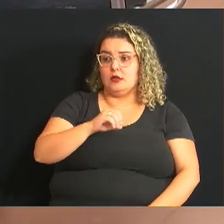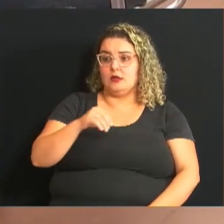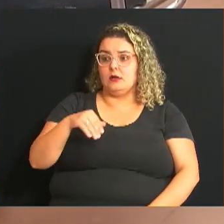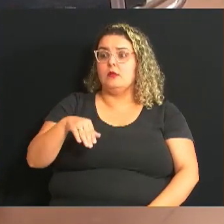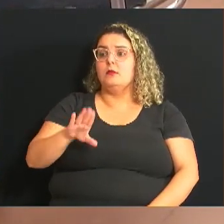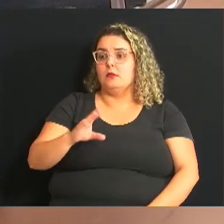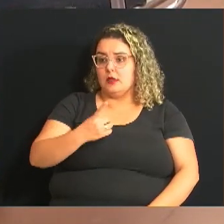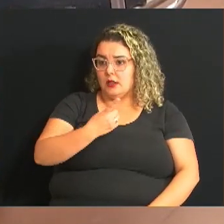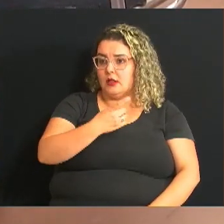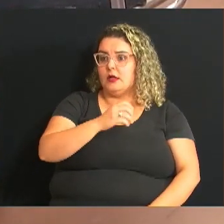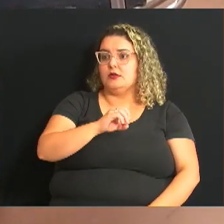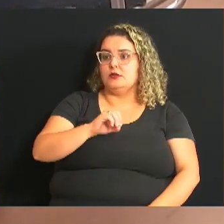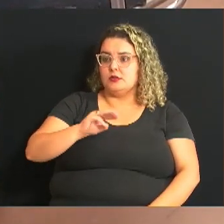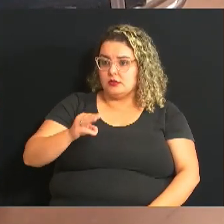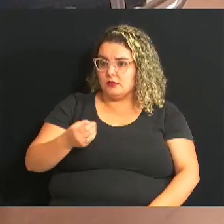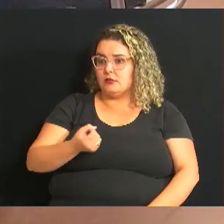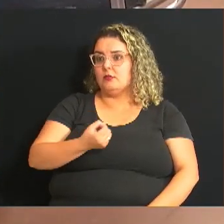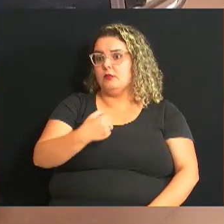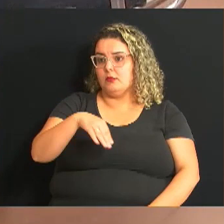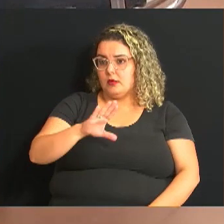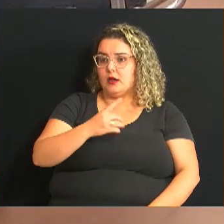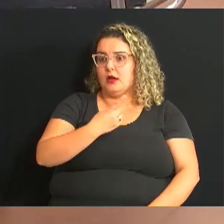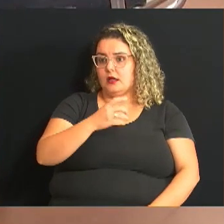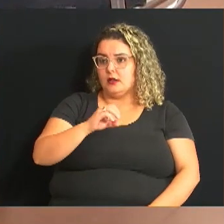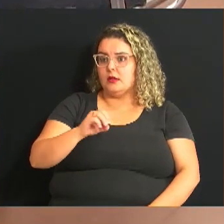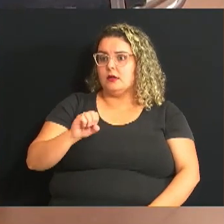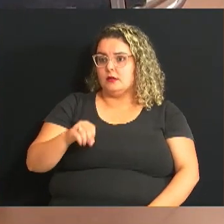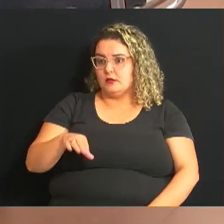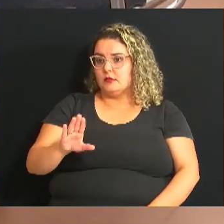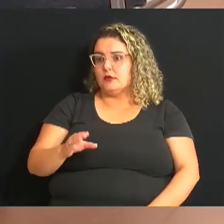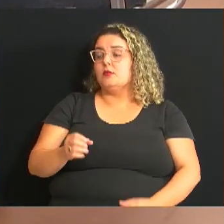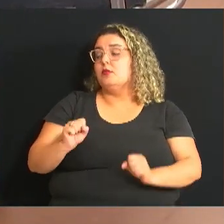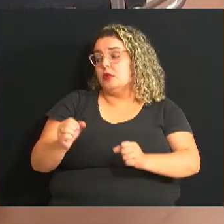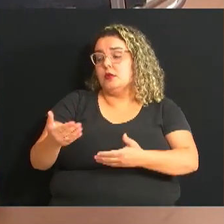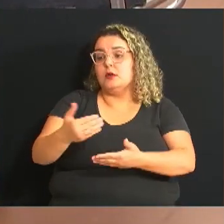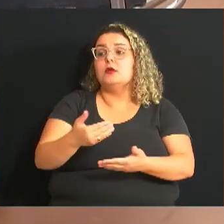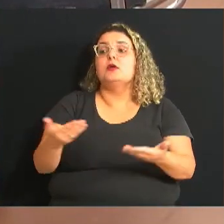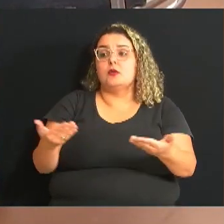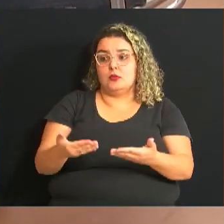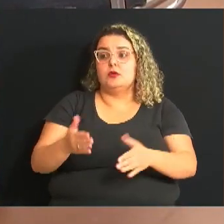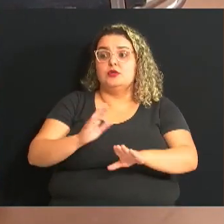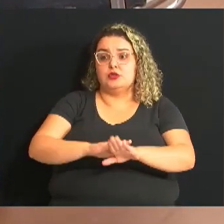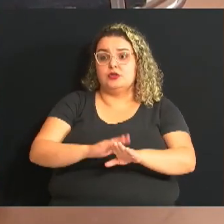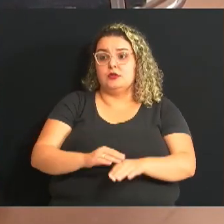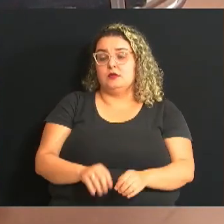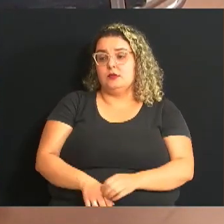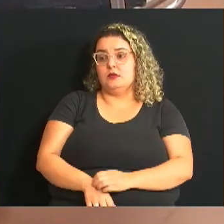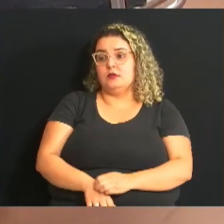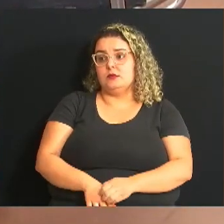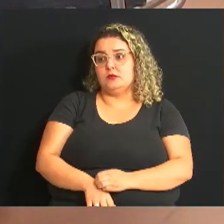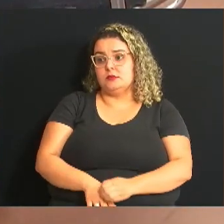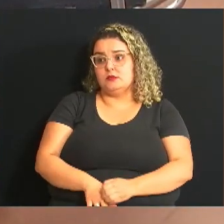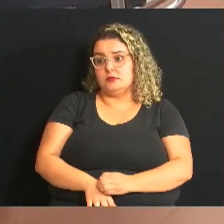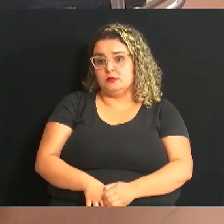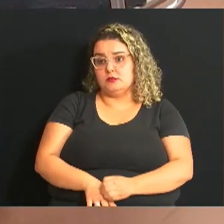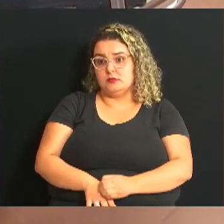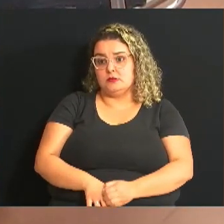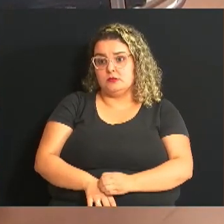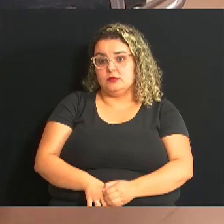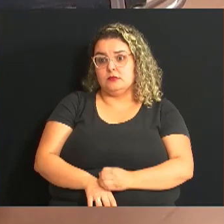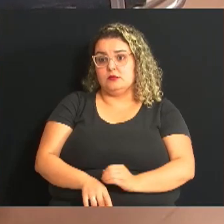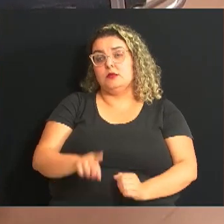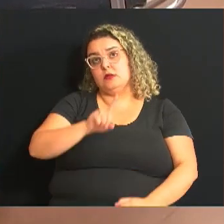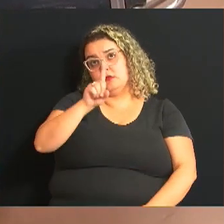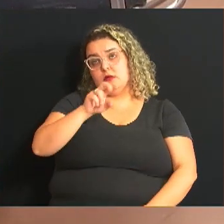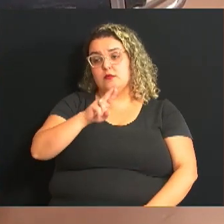Mais de 100 milhões. Mais de 100 milhões. Poderiam ser arrecadados. Que hoje, então, na prática, vai para a Receita Federal